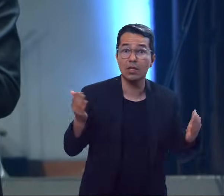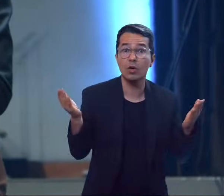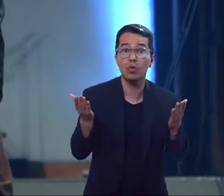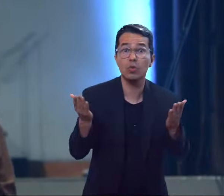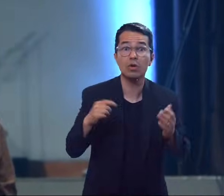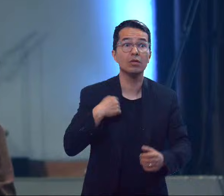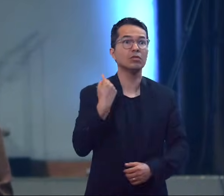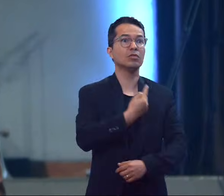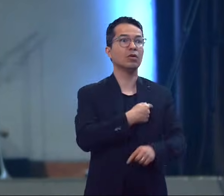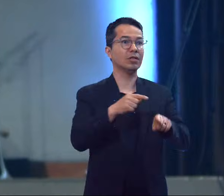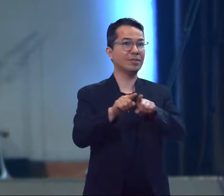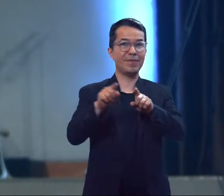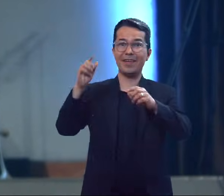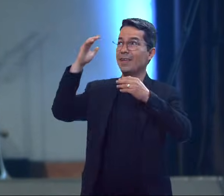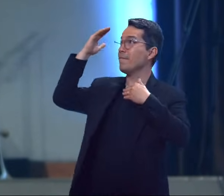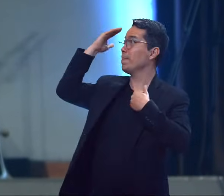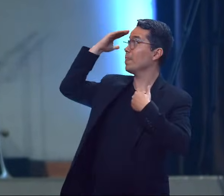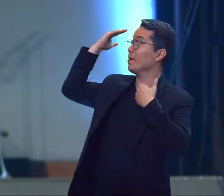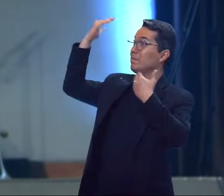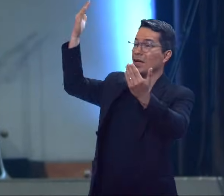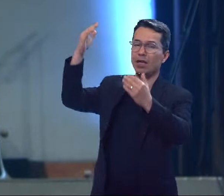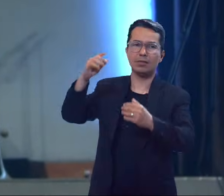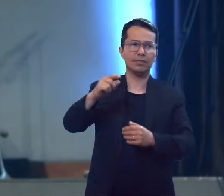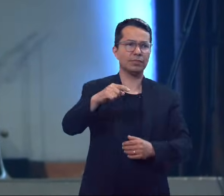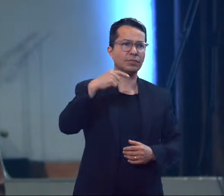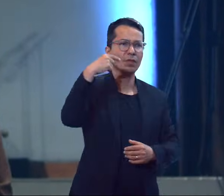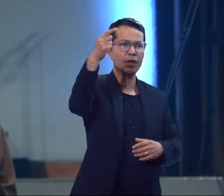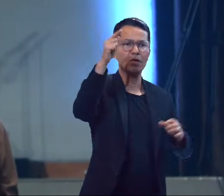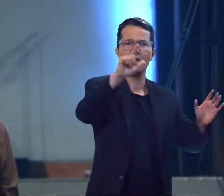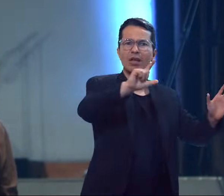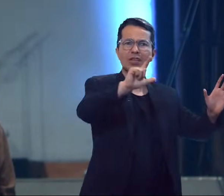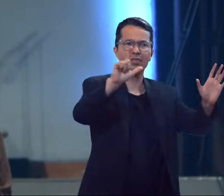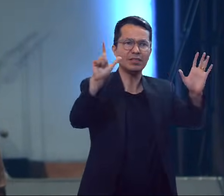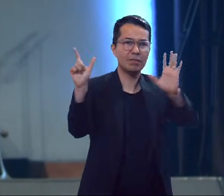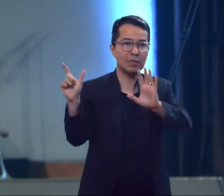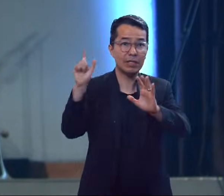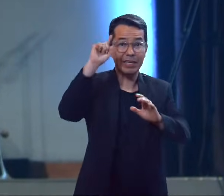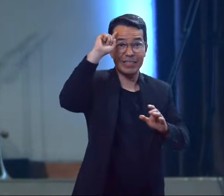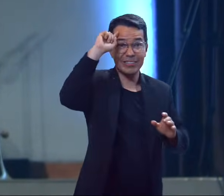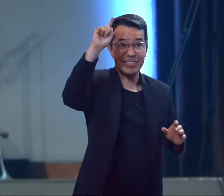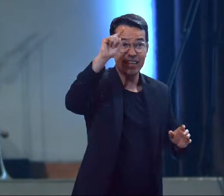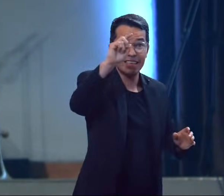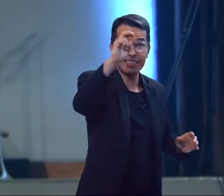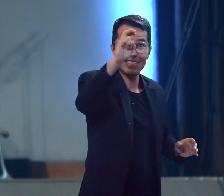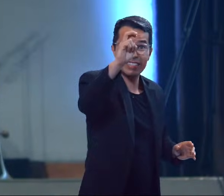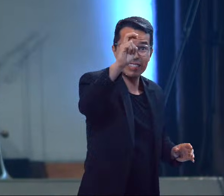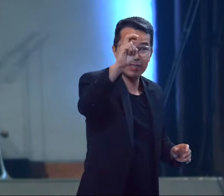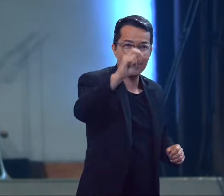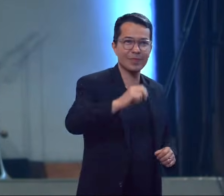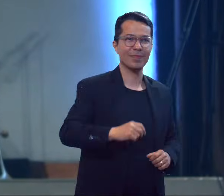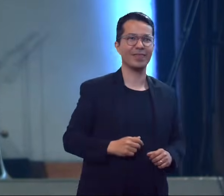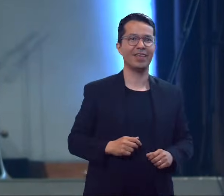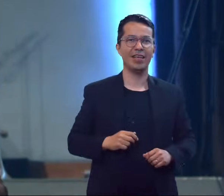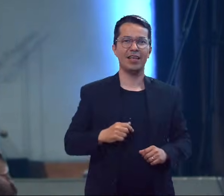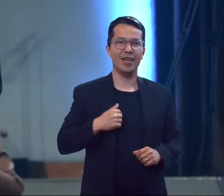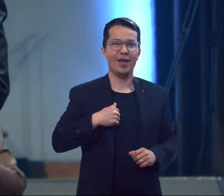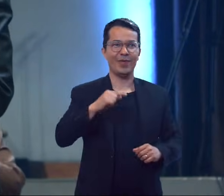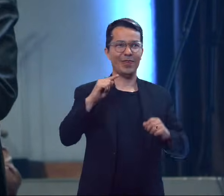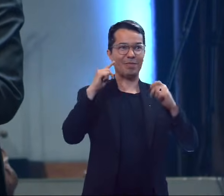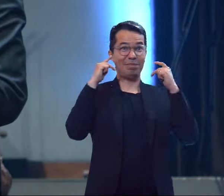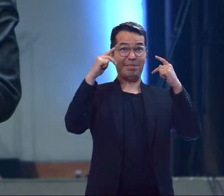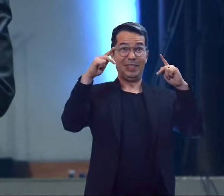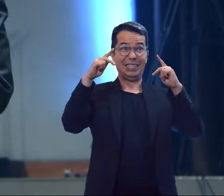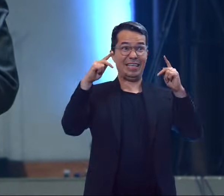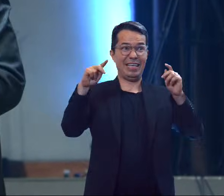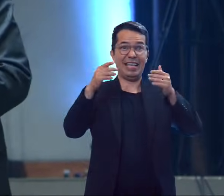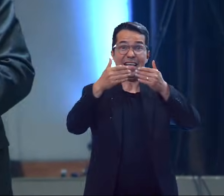agradecer. Semana que vem agora, nessa semana, dia 5, eu vou pregar na inauguração do